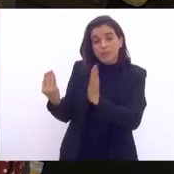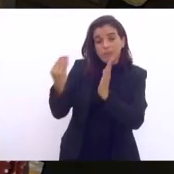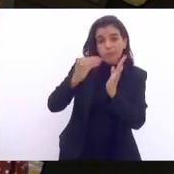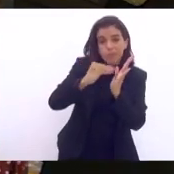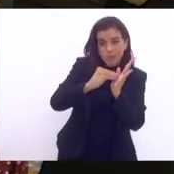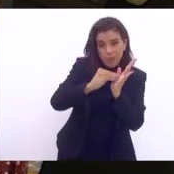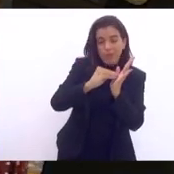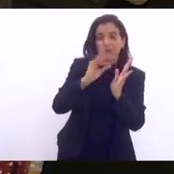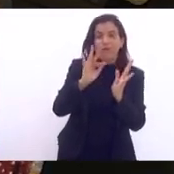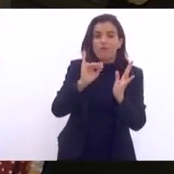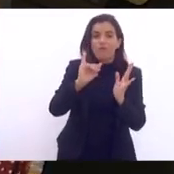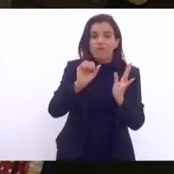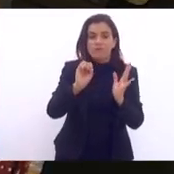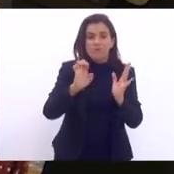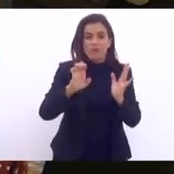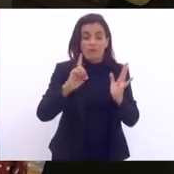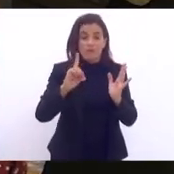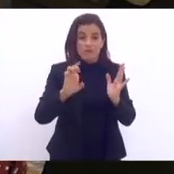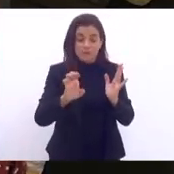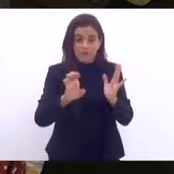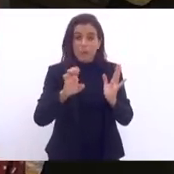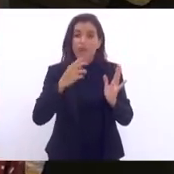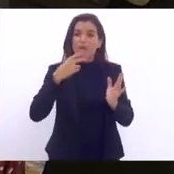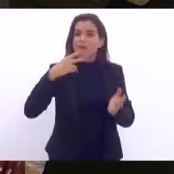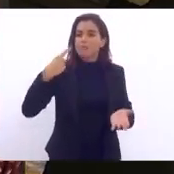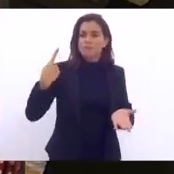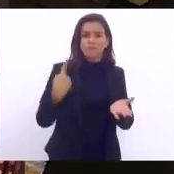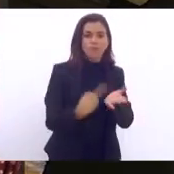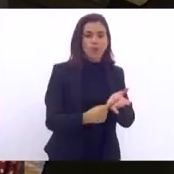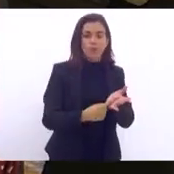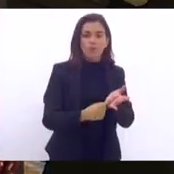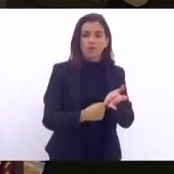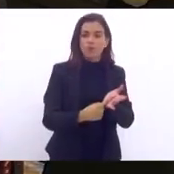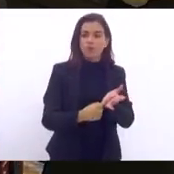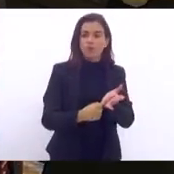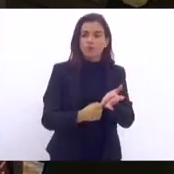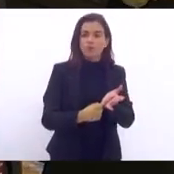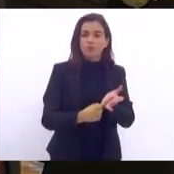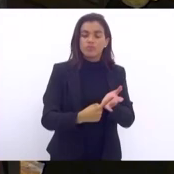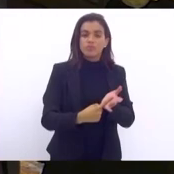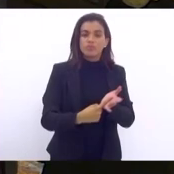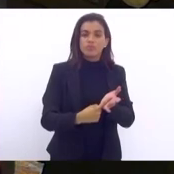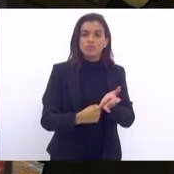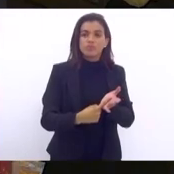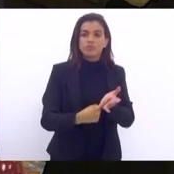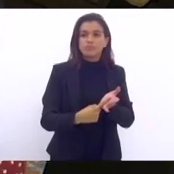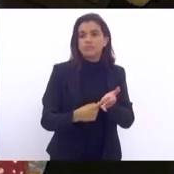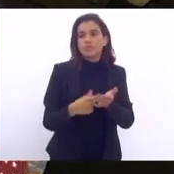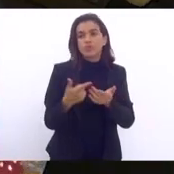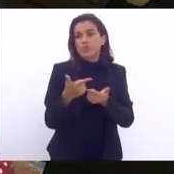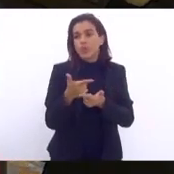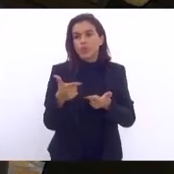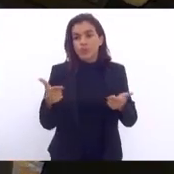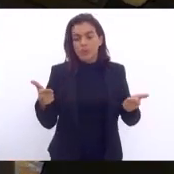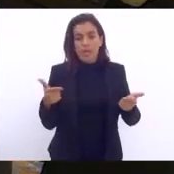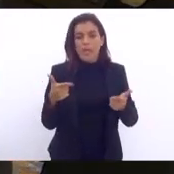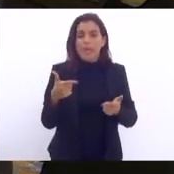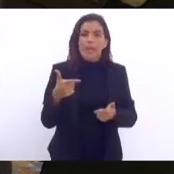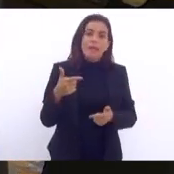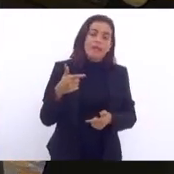compromisso com Vossa Excelência de mandar, não tem princípio de